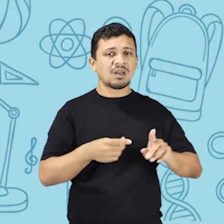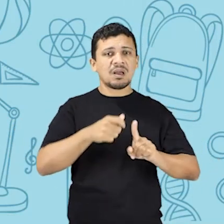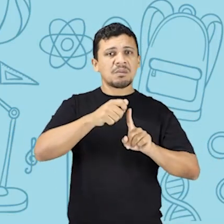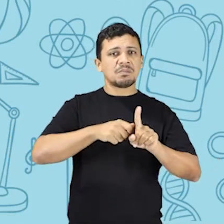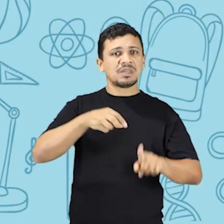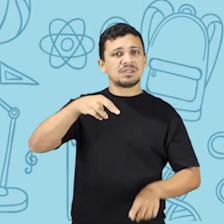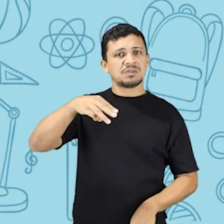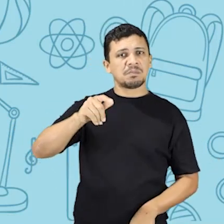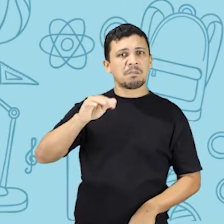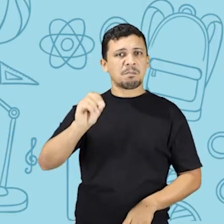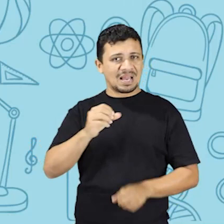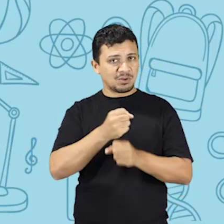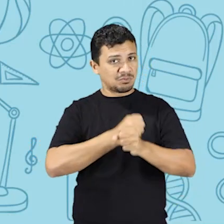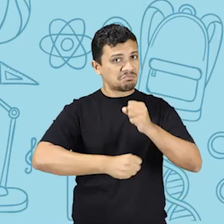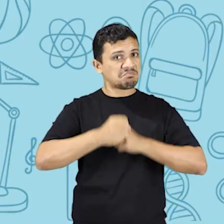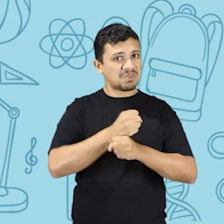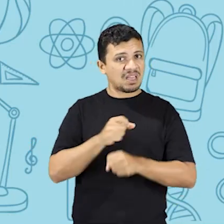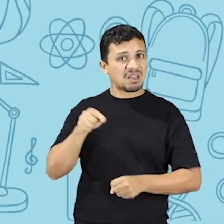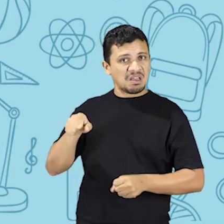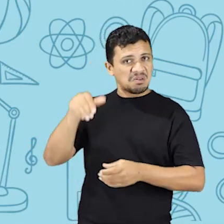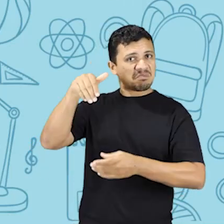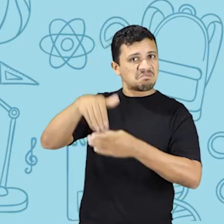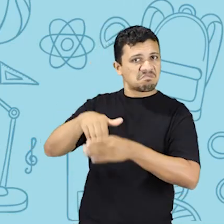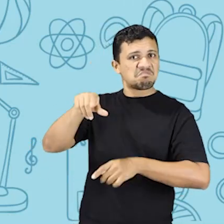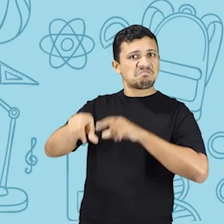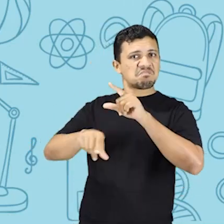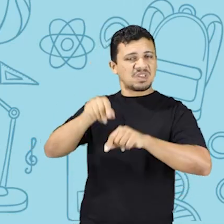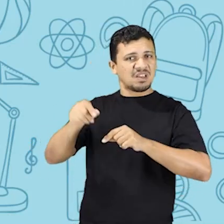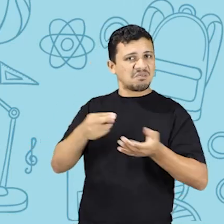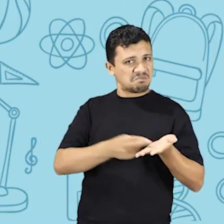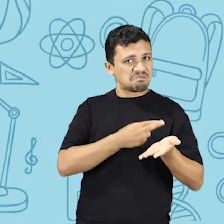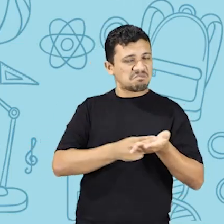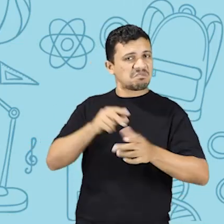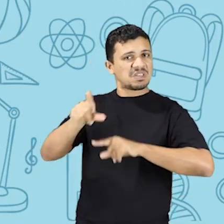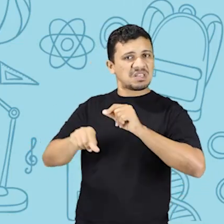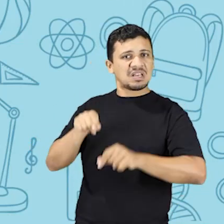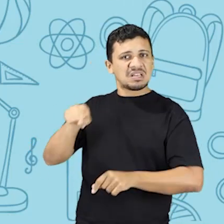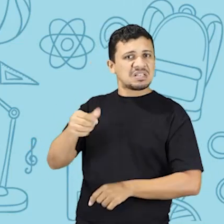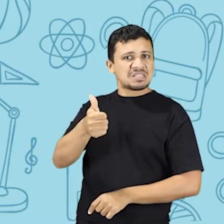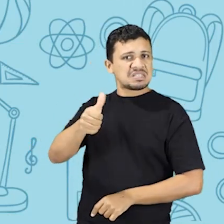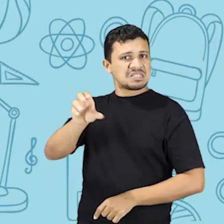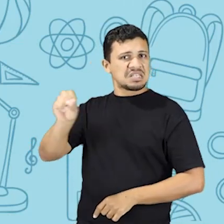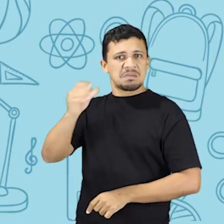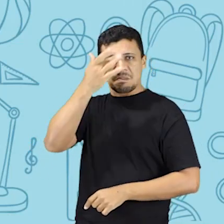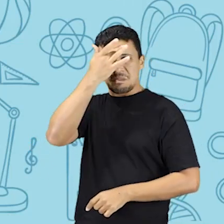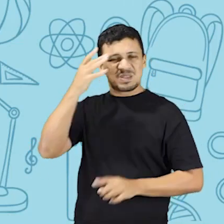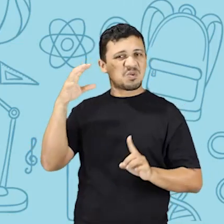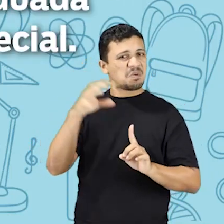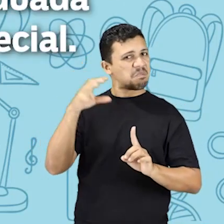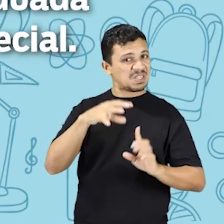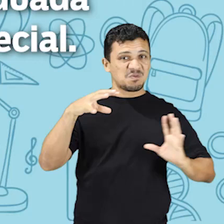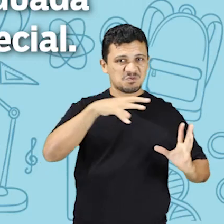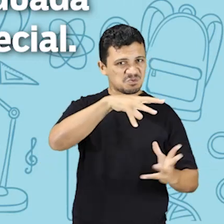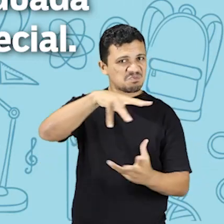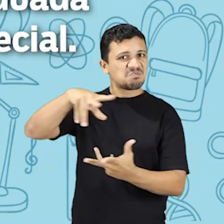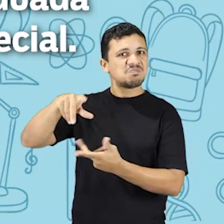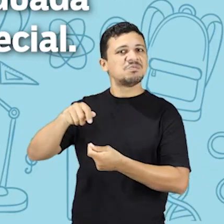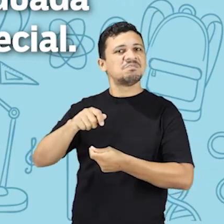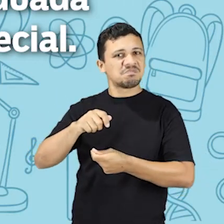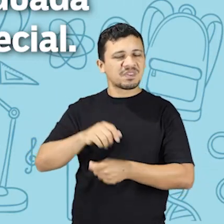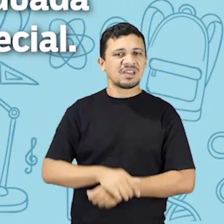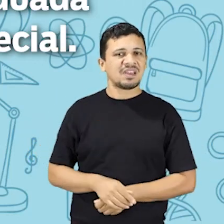de 2021, foi eleita pela revista Times como uma das 100 pessoas mais influentes do mundo.